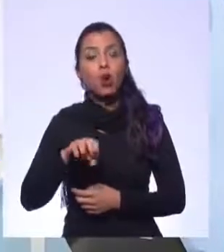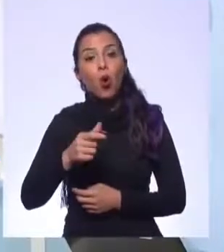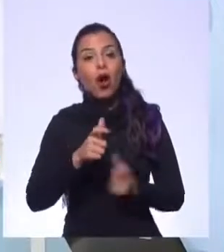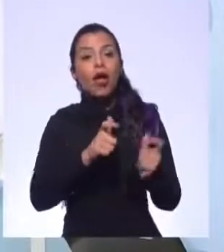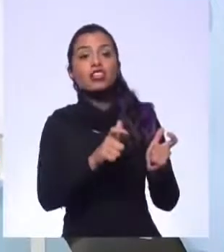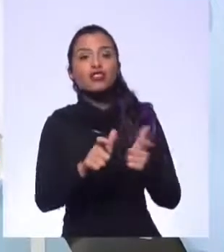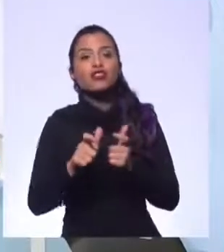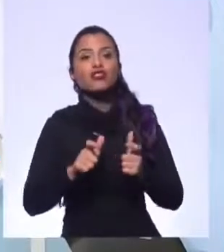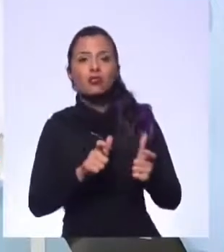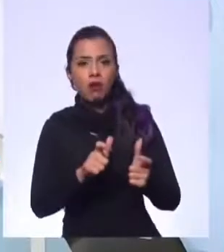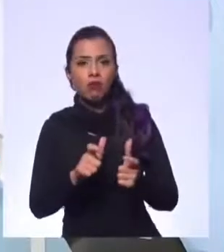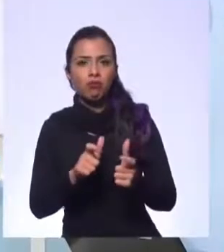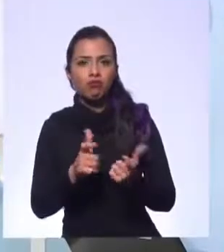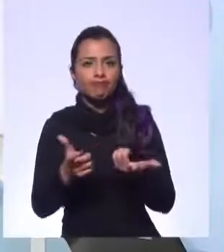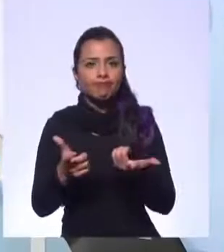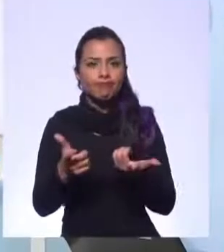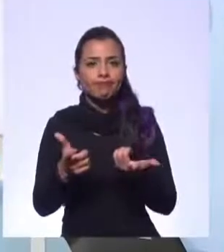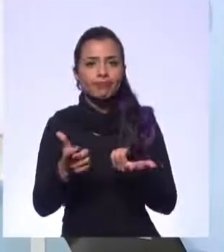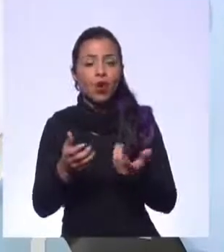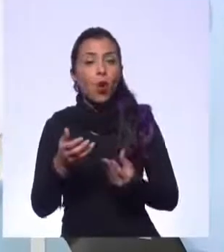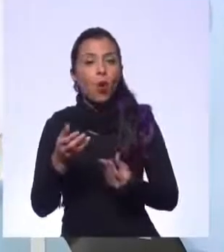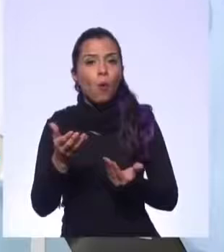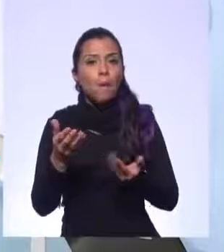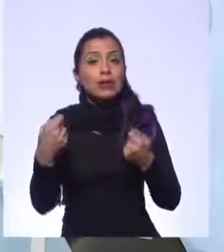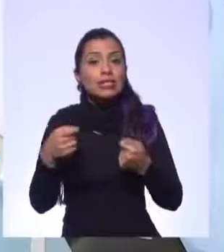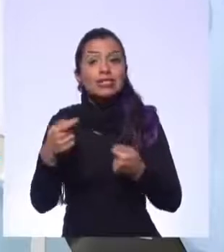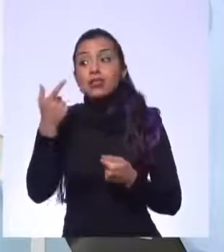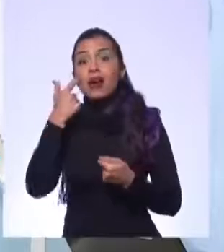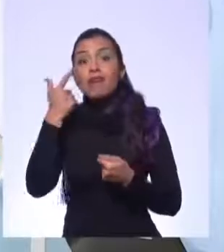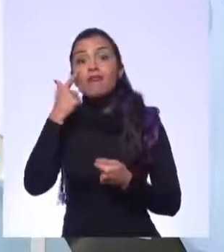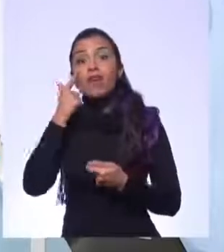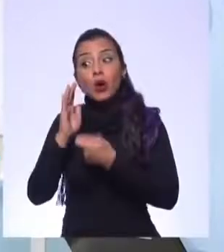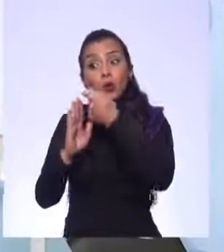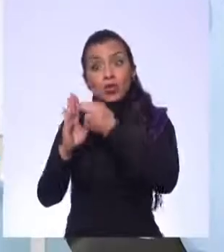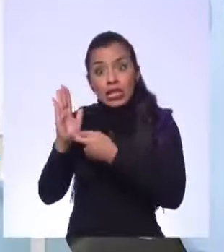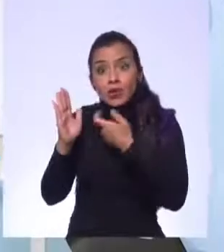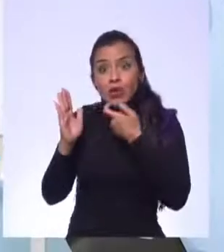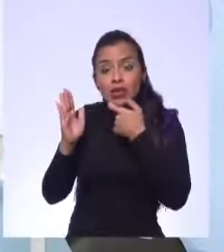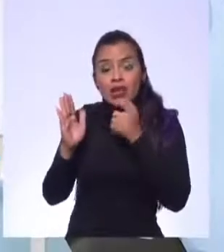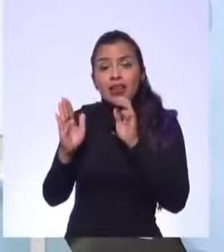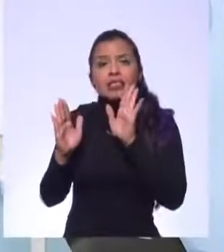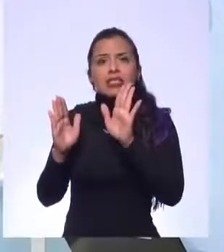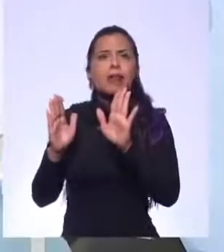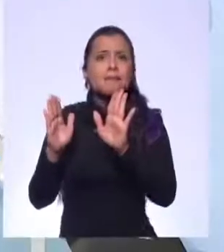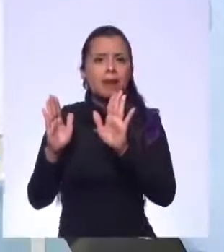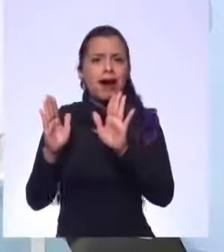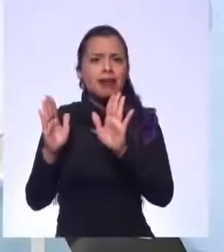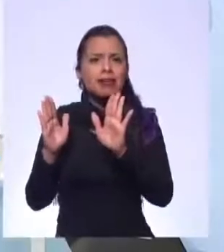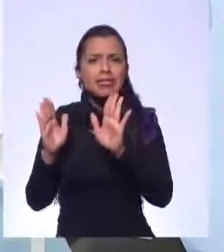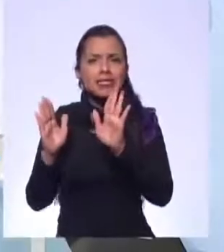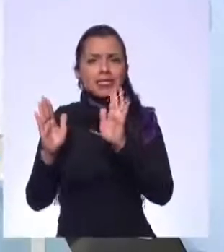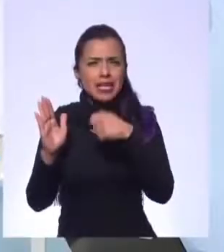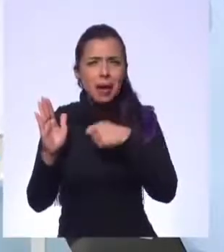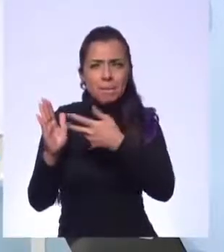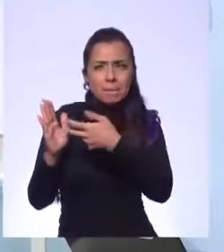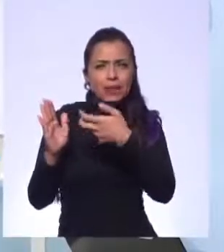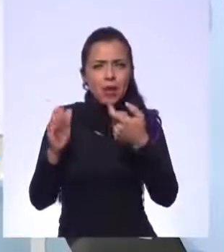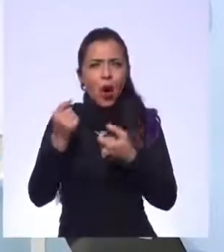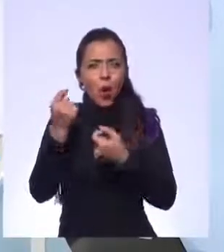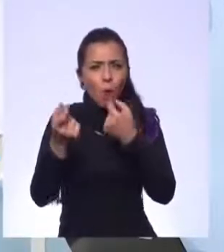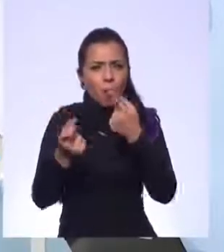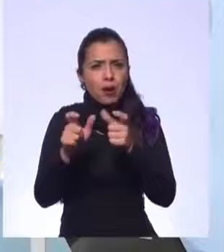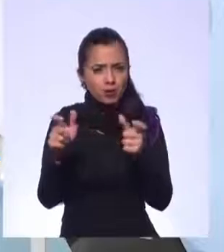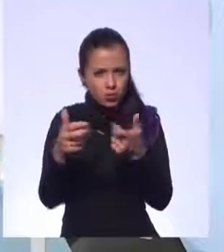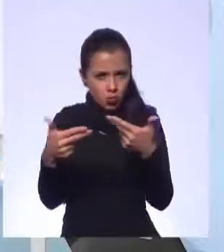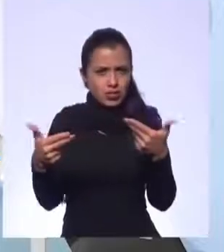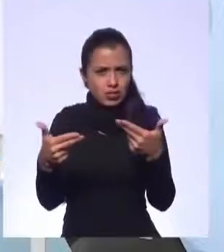das regiões e o ecossistema de cada região? Pode ser. Então, quando eu faço essa leitura, eu estou na segunda leitura do texto,